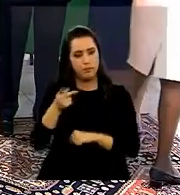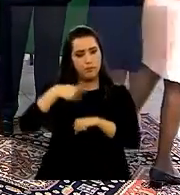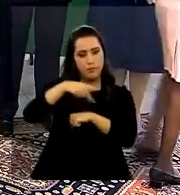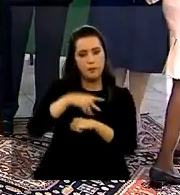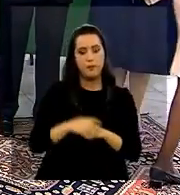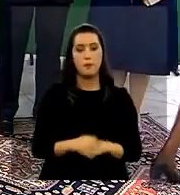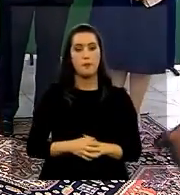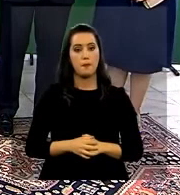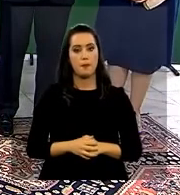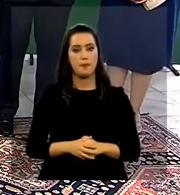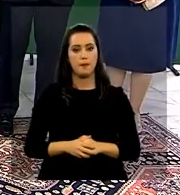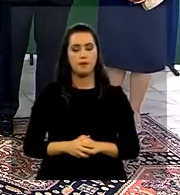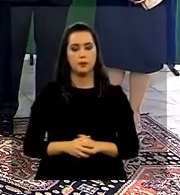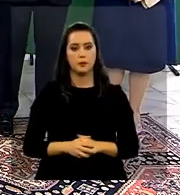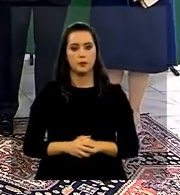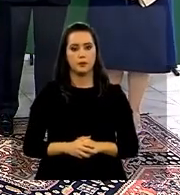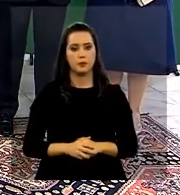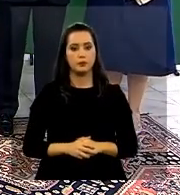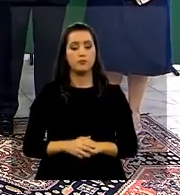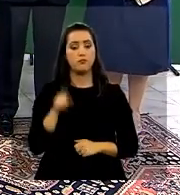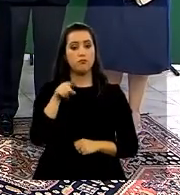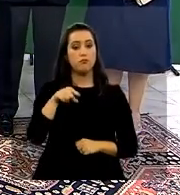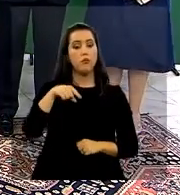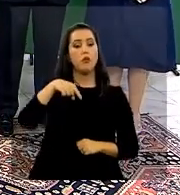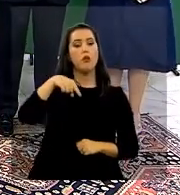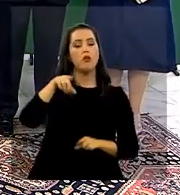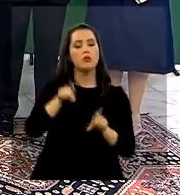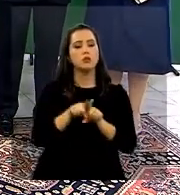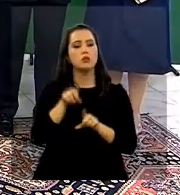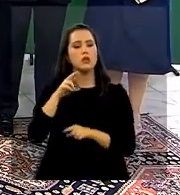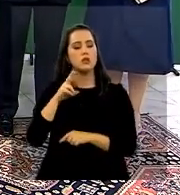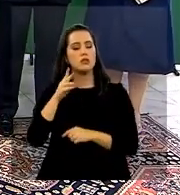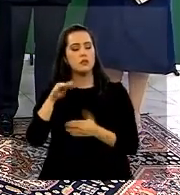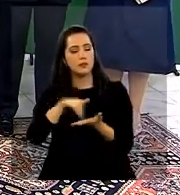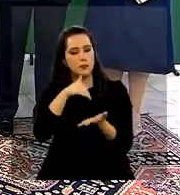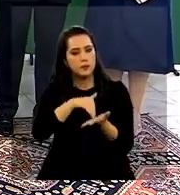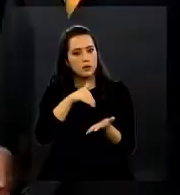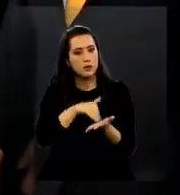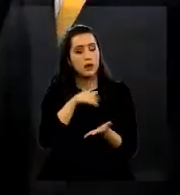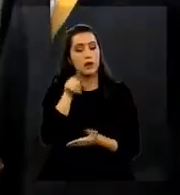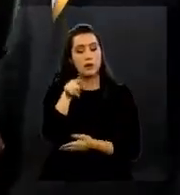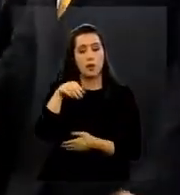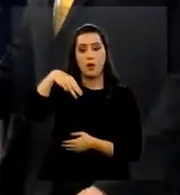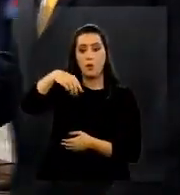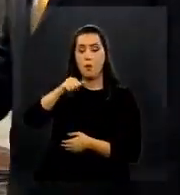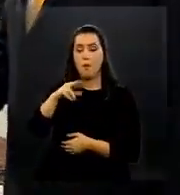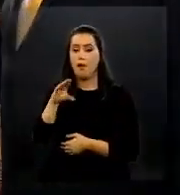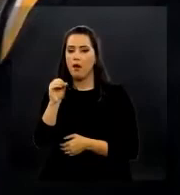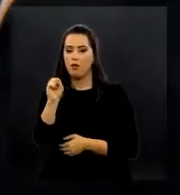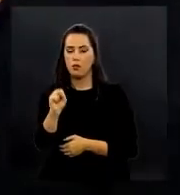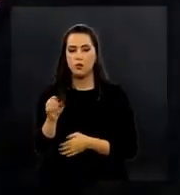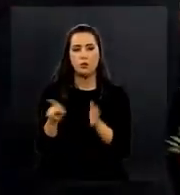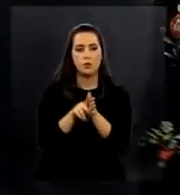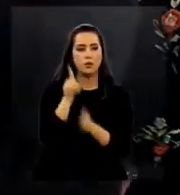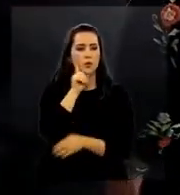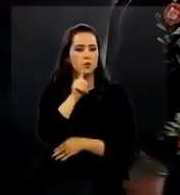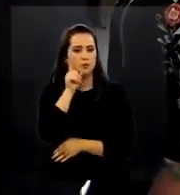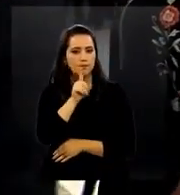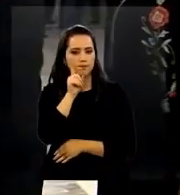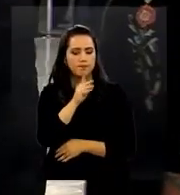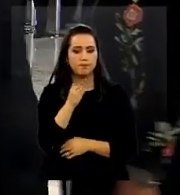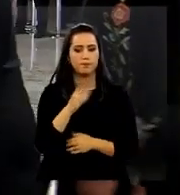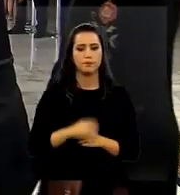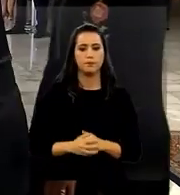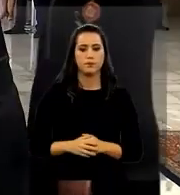Senhor Michael Pompeo, secretário de Estado dos Estados Unidos da América. O